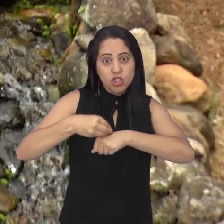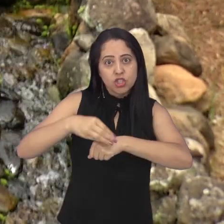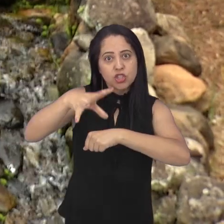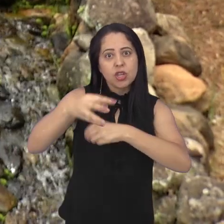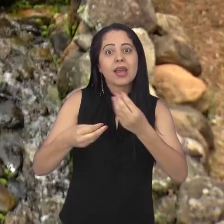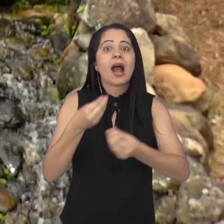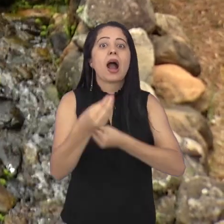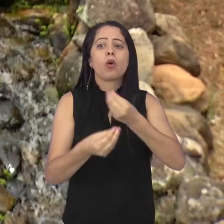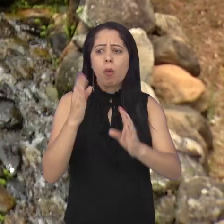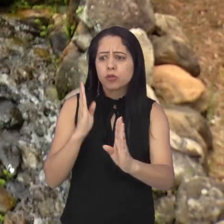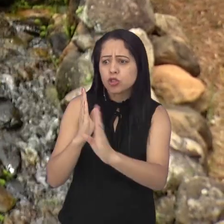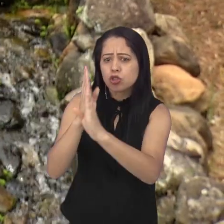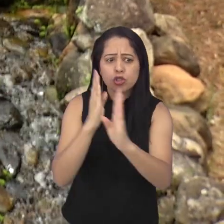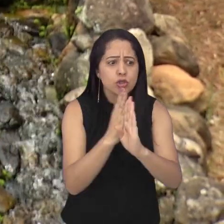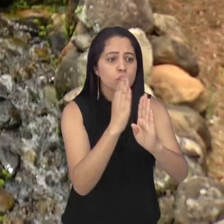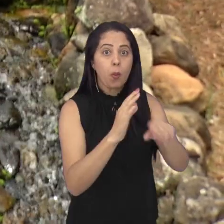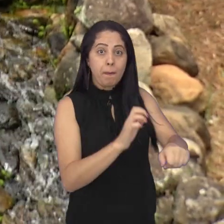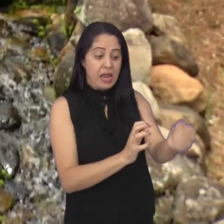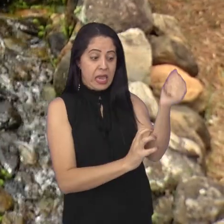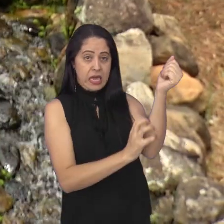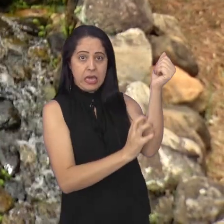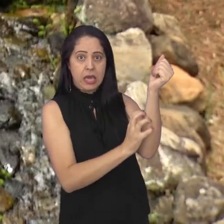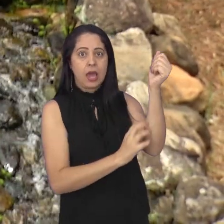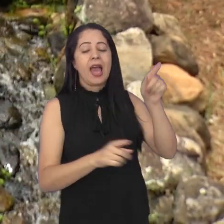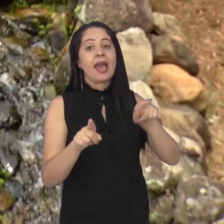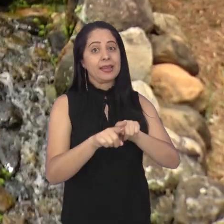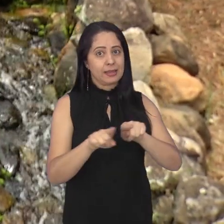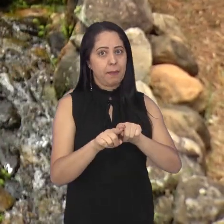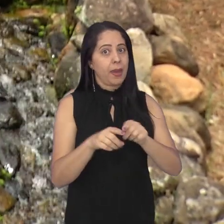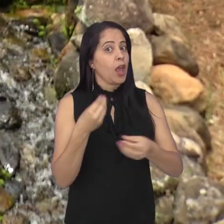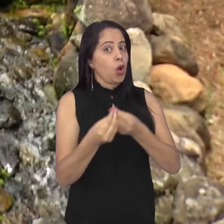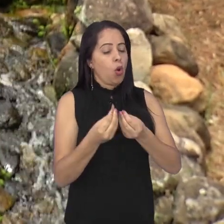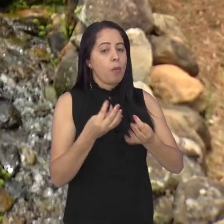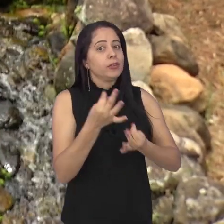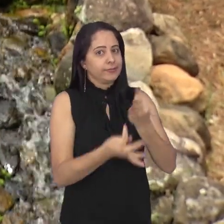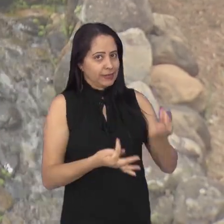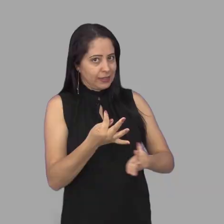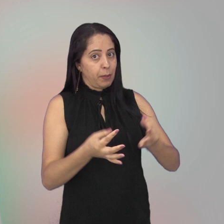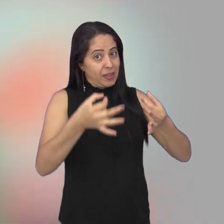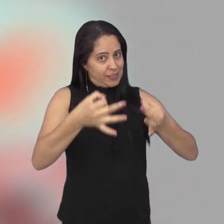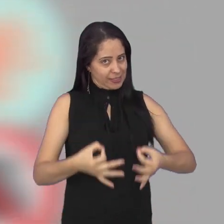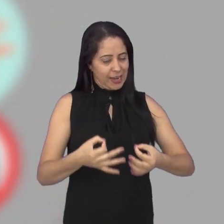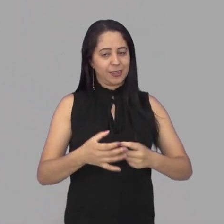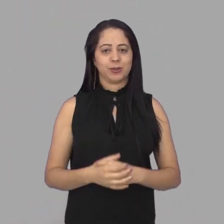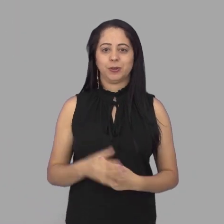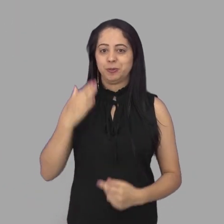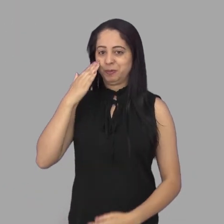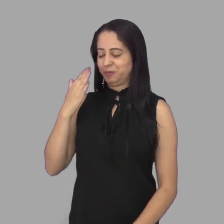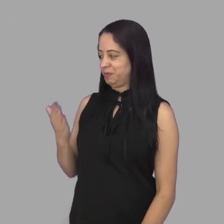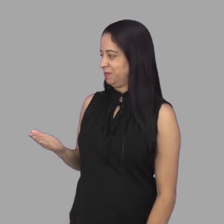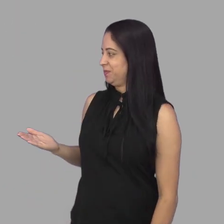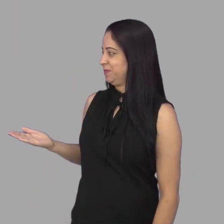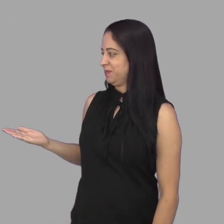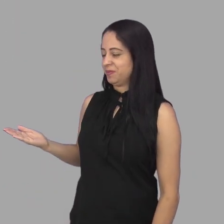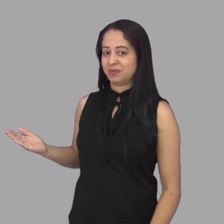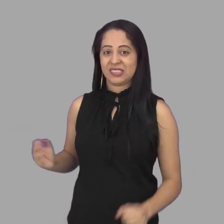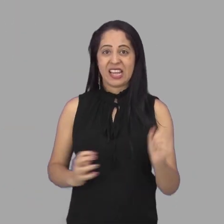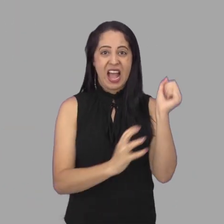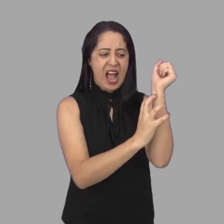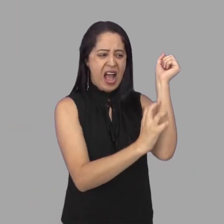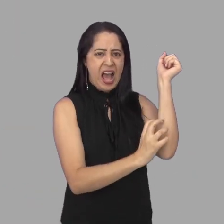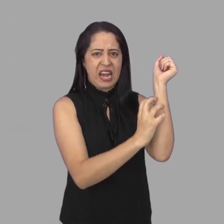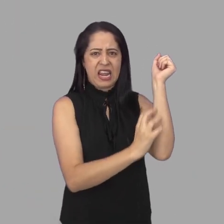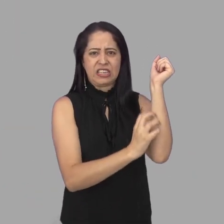dicas de como diagnosticar as alergias e principalmente como tratar. A alergia é uma condição em que o